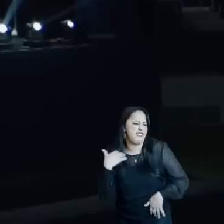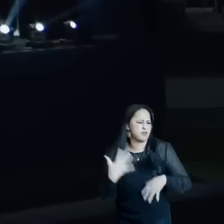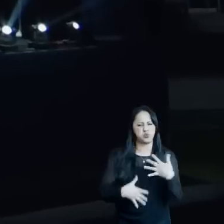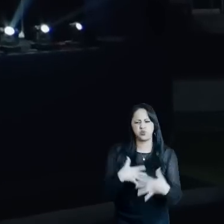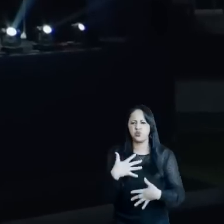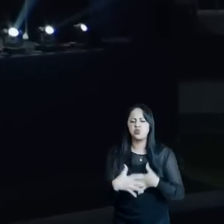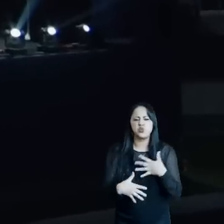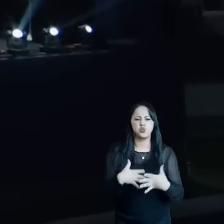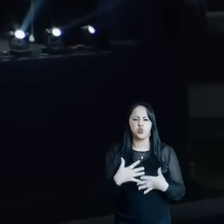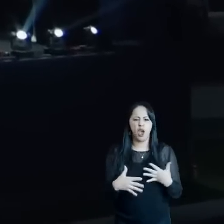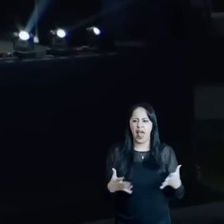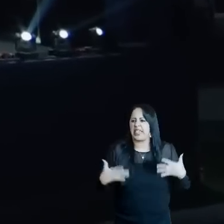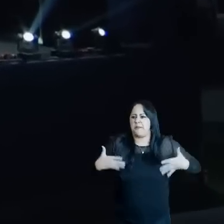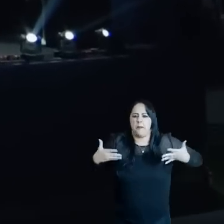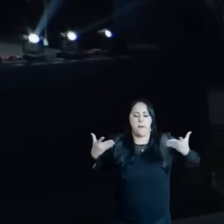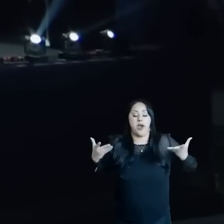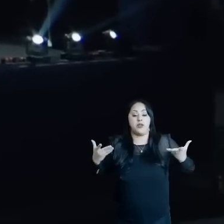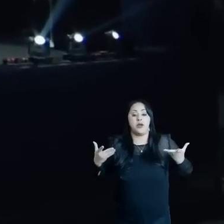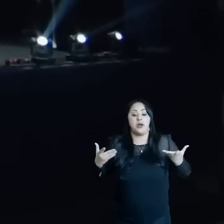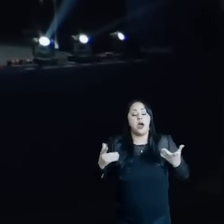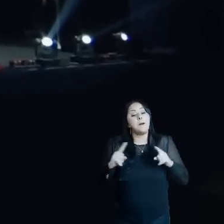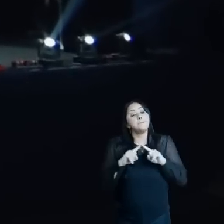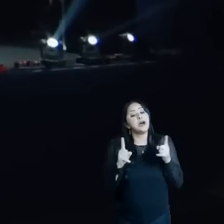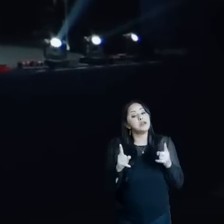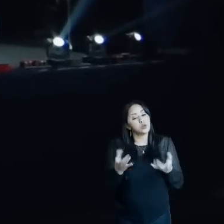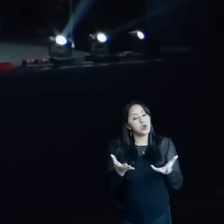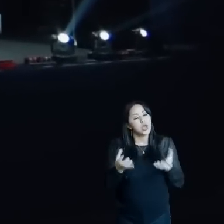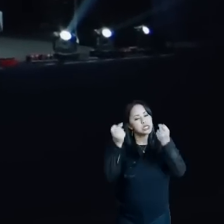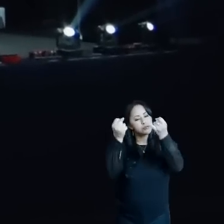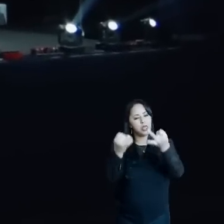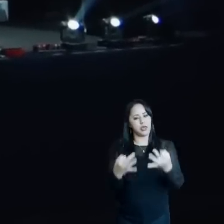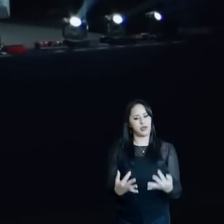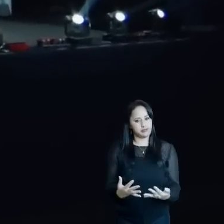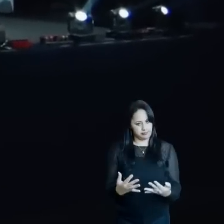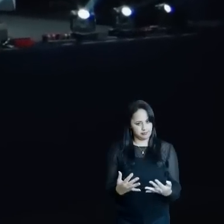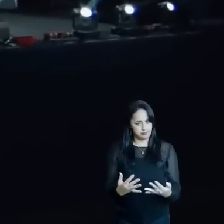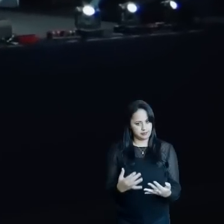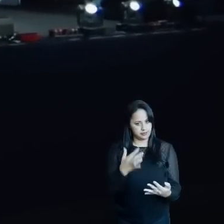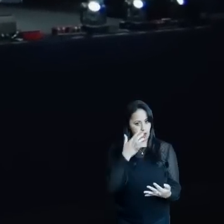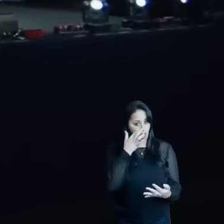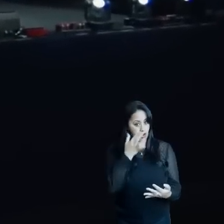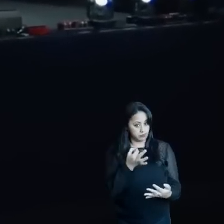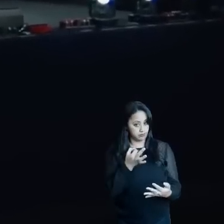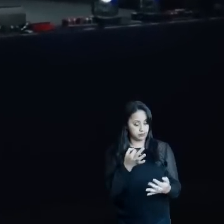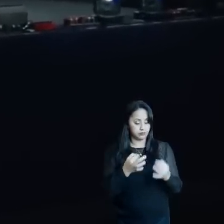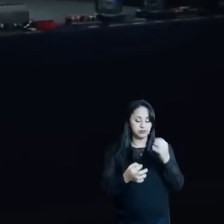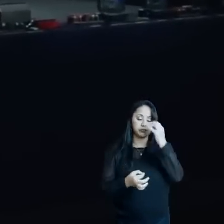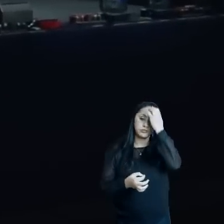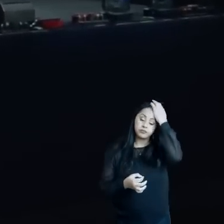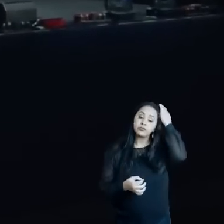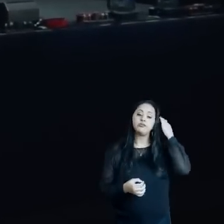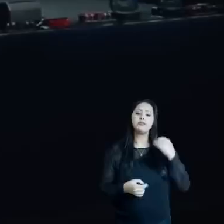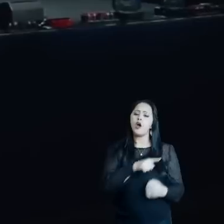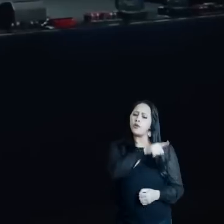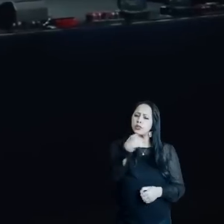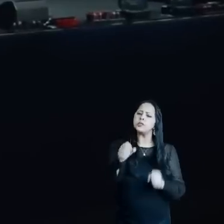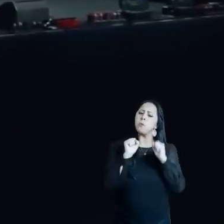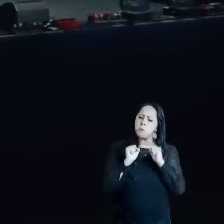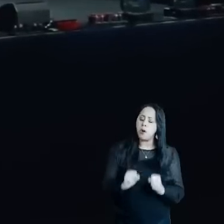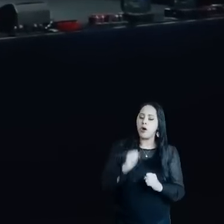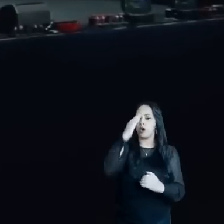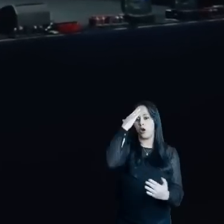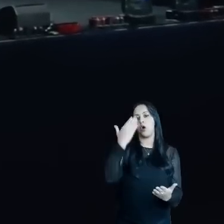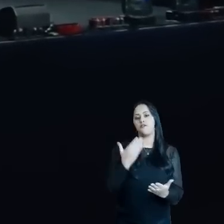aquilo. Só que, o que eu quero que vocês saibam, tá? Que vocês podem